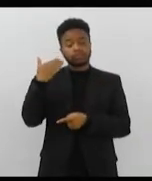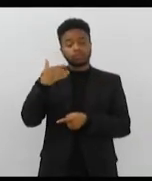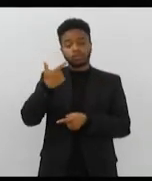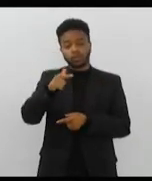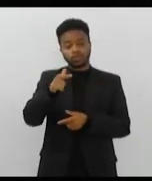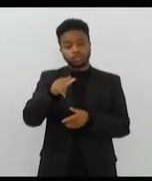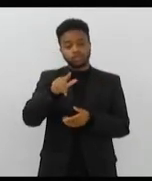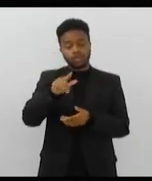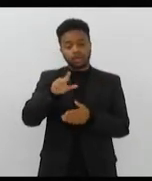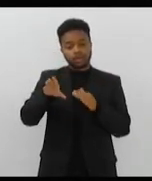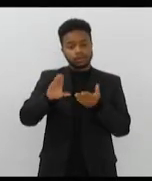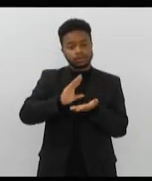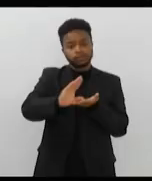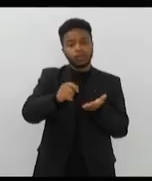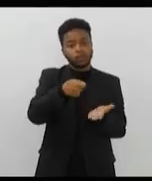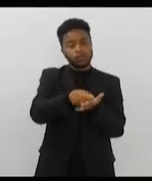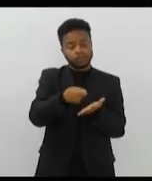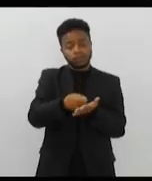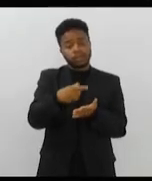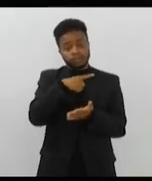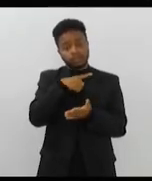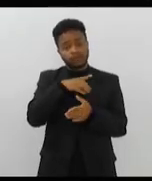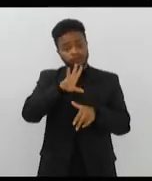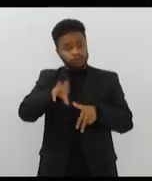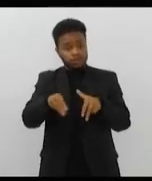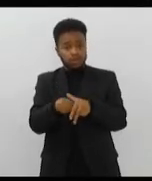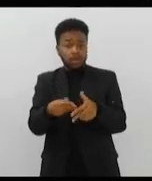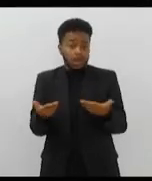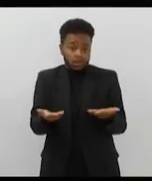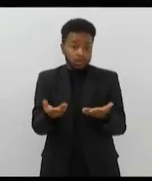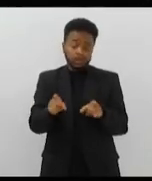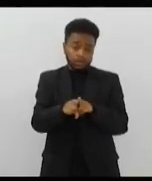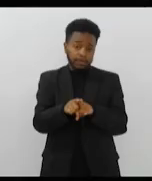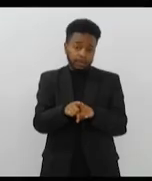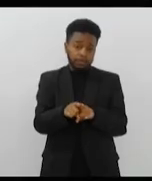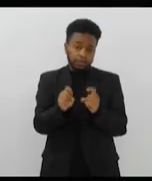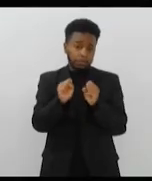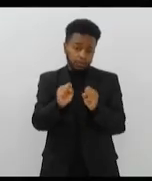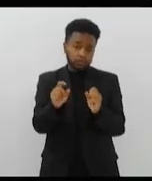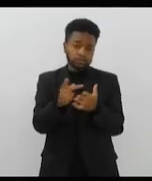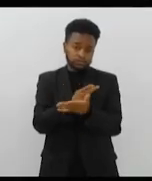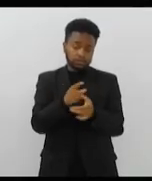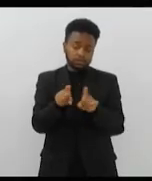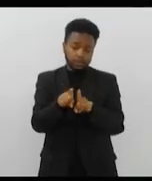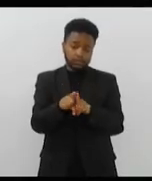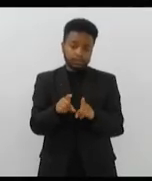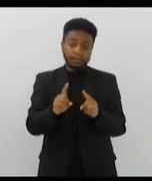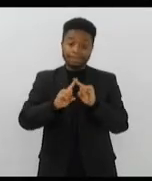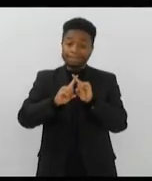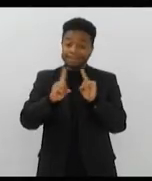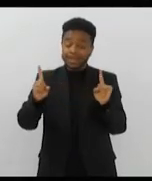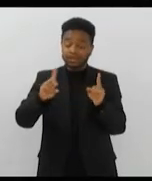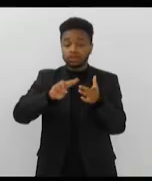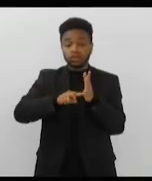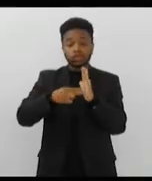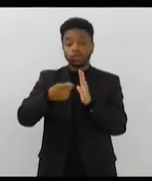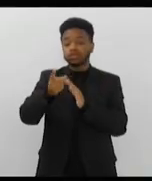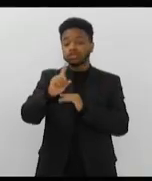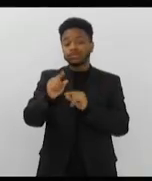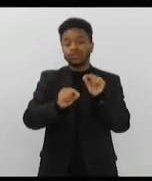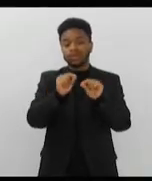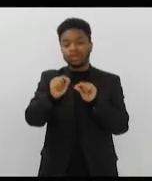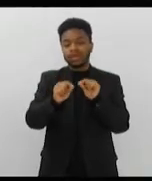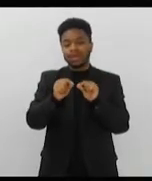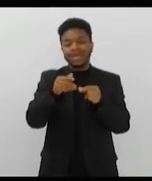outro. Por que que com emenda impositiva também não poderá haver? Mas não está impedida